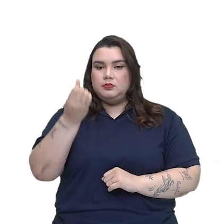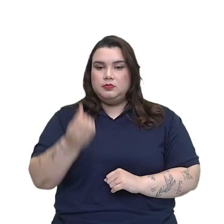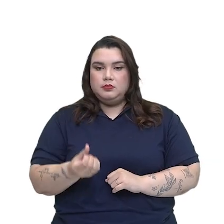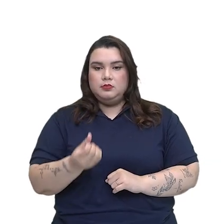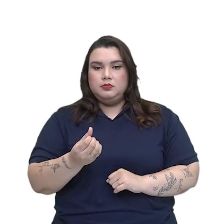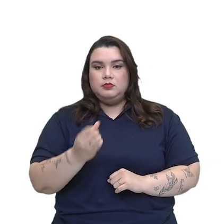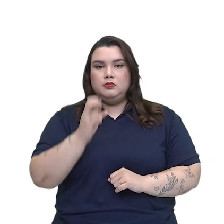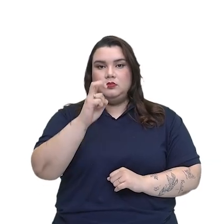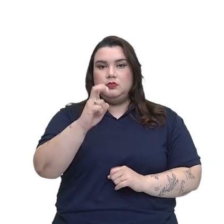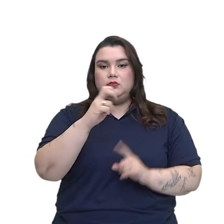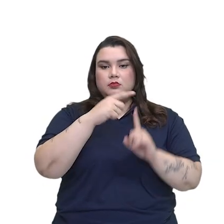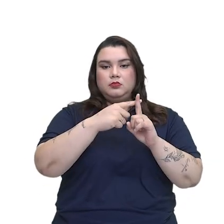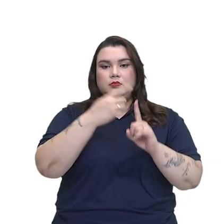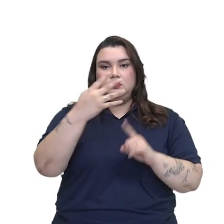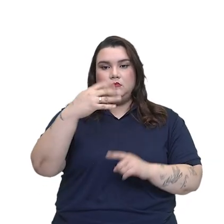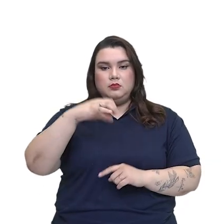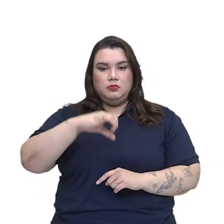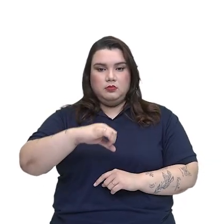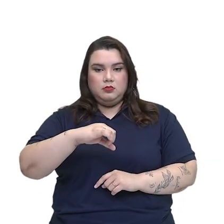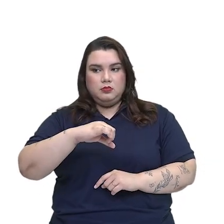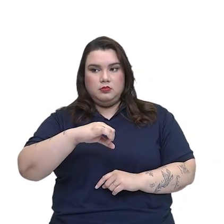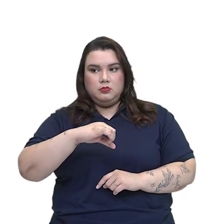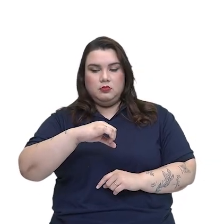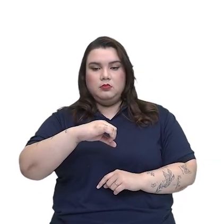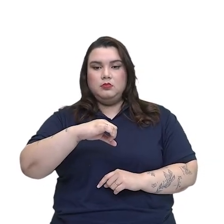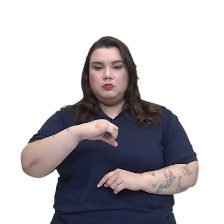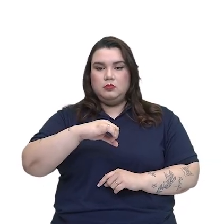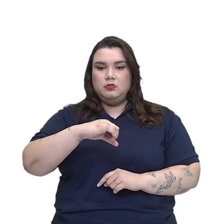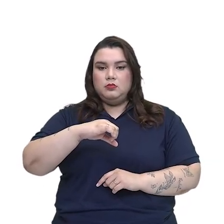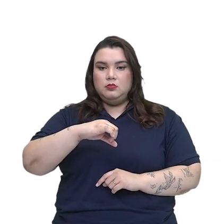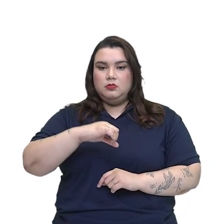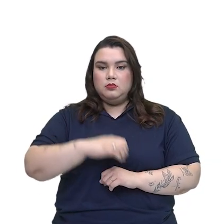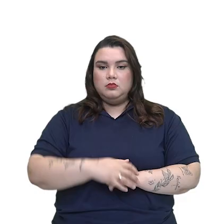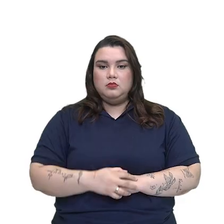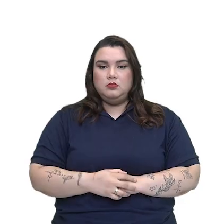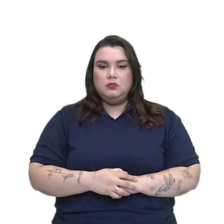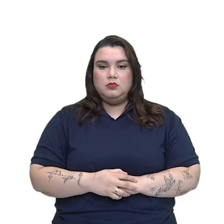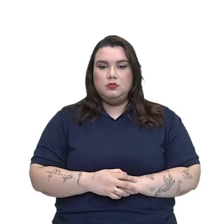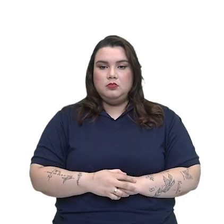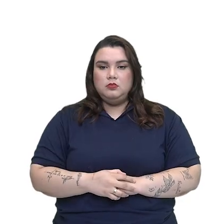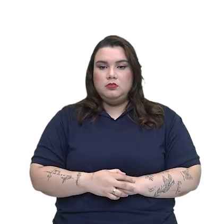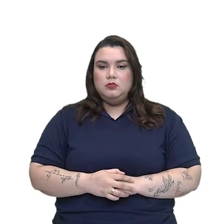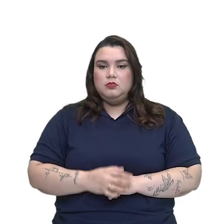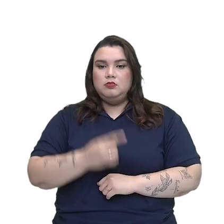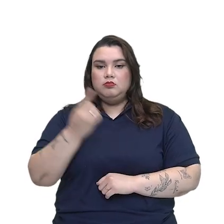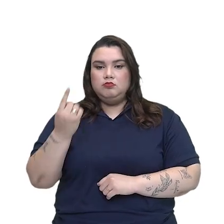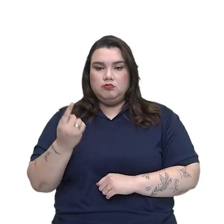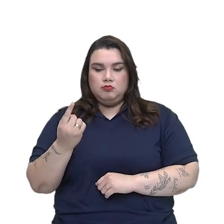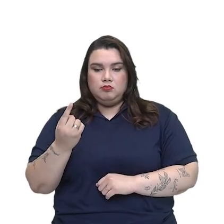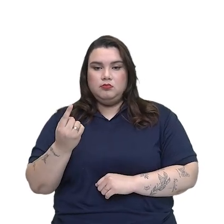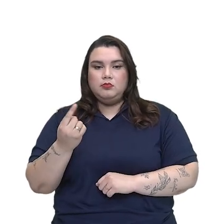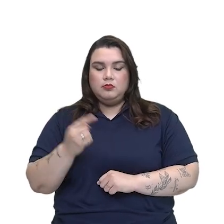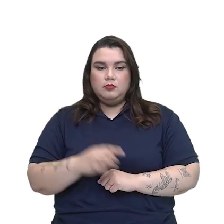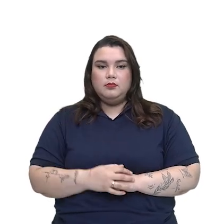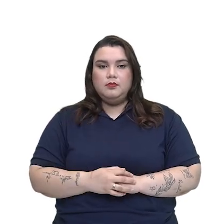ó, 6, 9, né, 9, ó, e